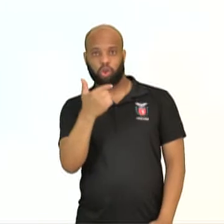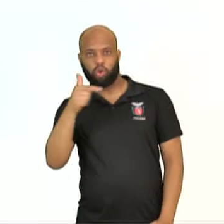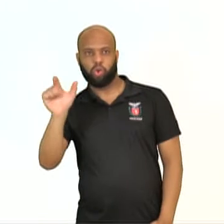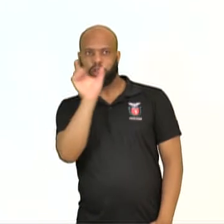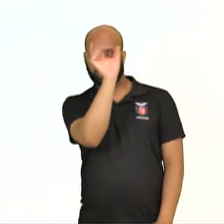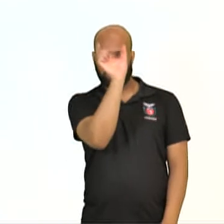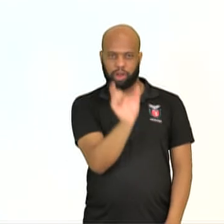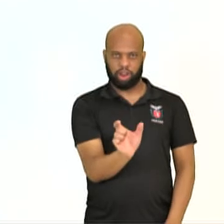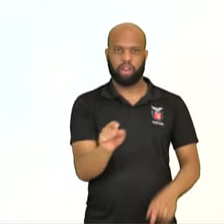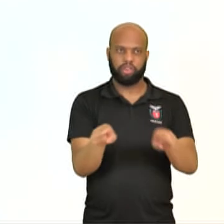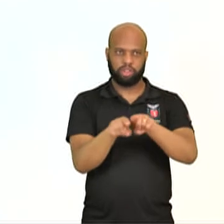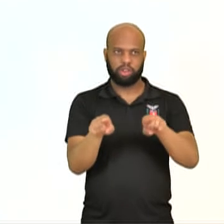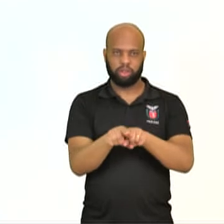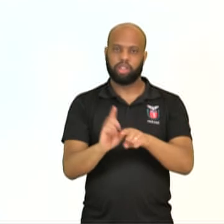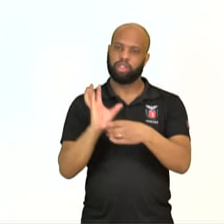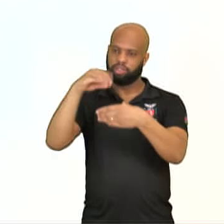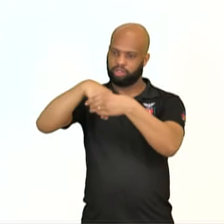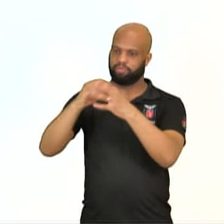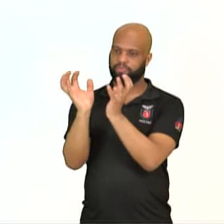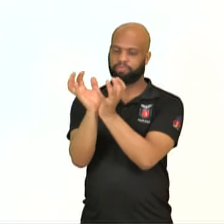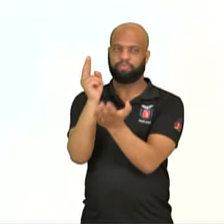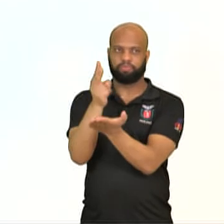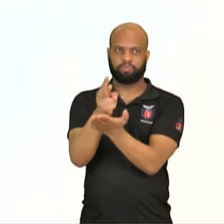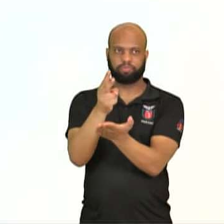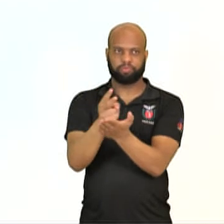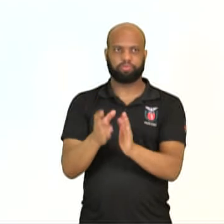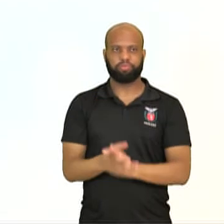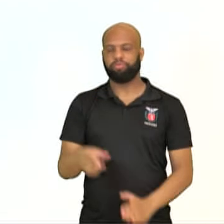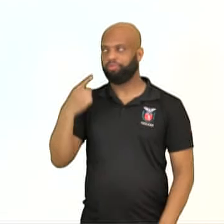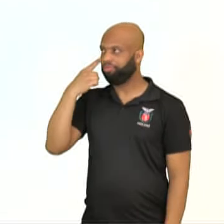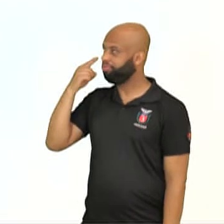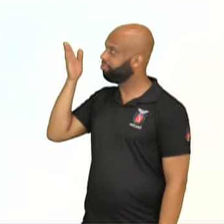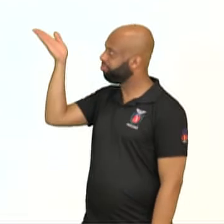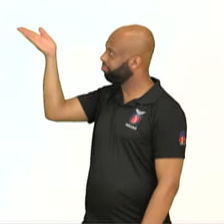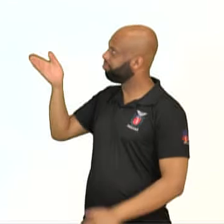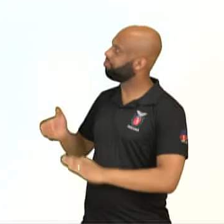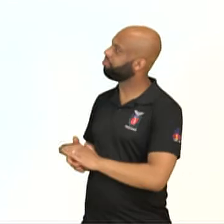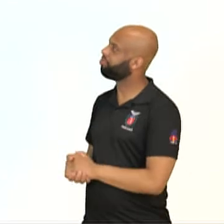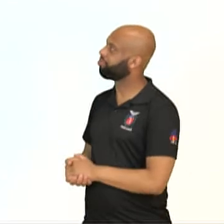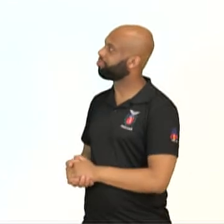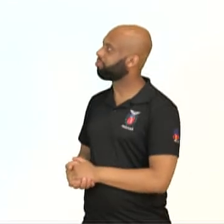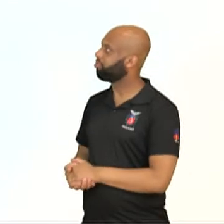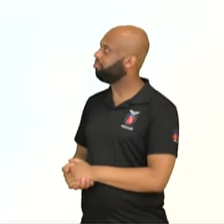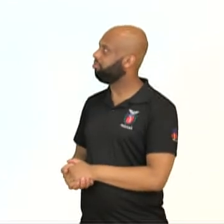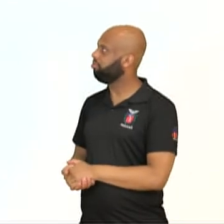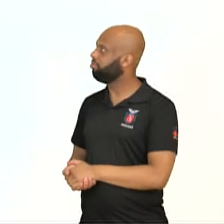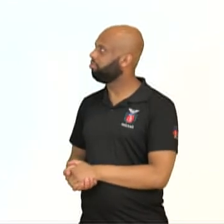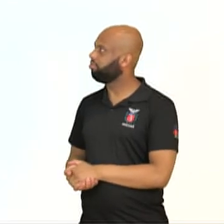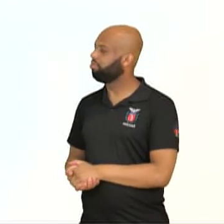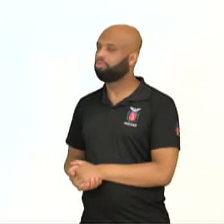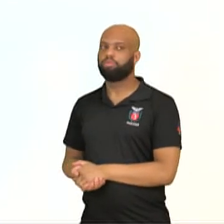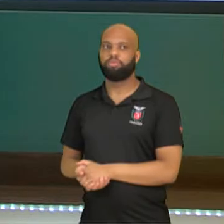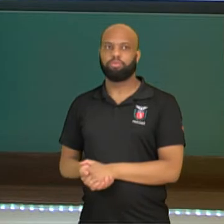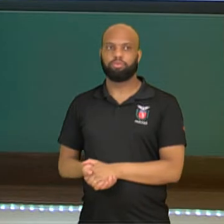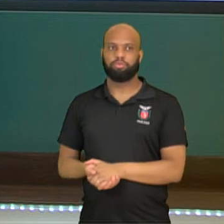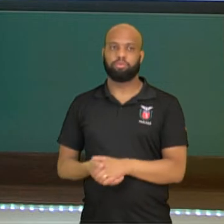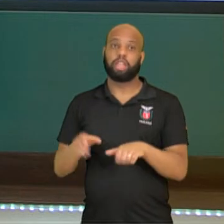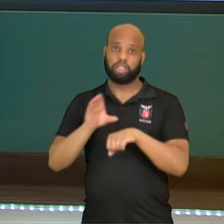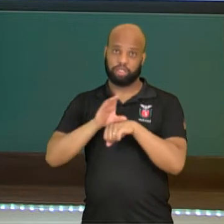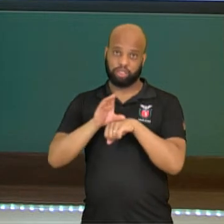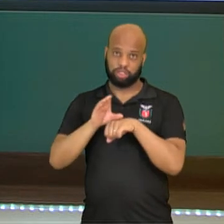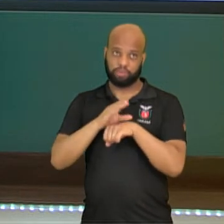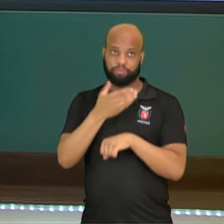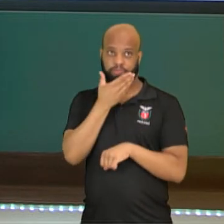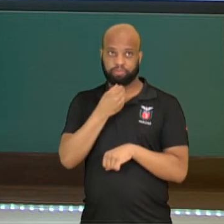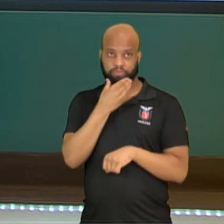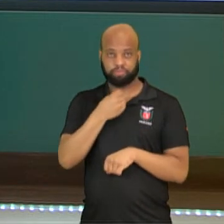palavras heterogenéricas, então, ó, los colores, el insomnio, el margen, são masculinas. E